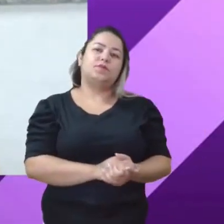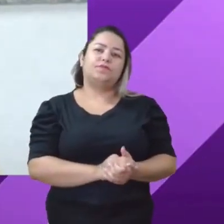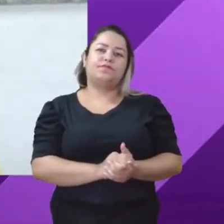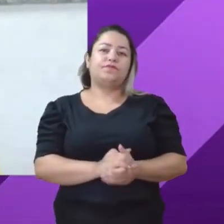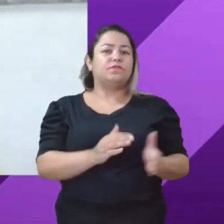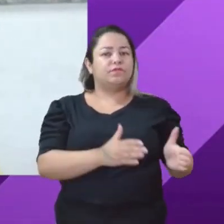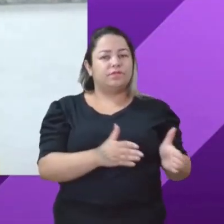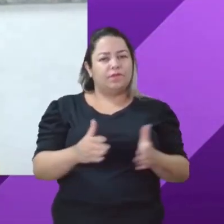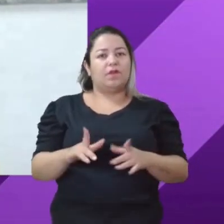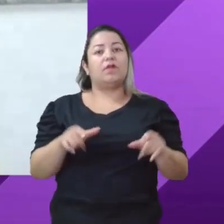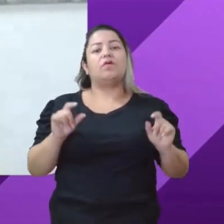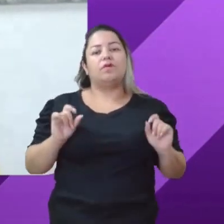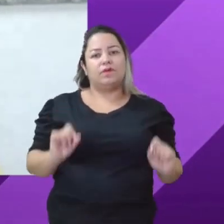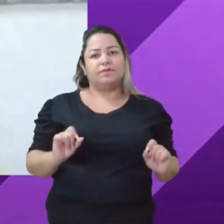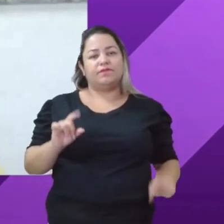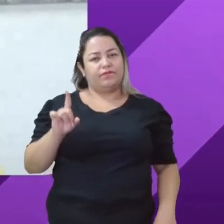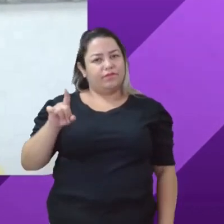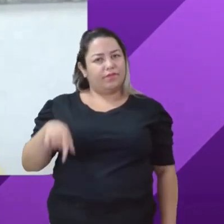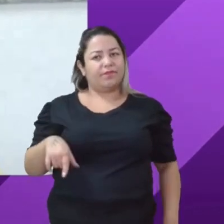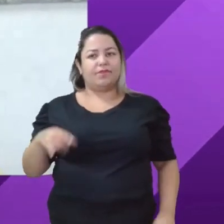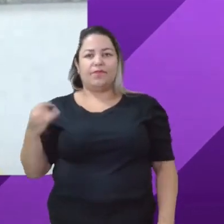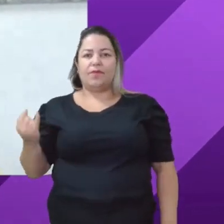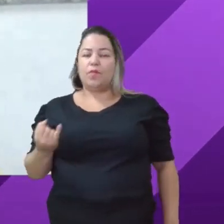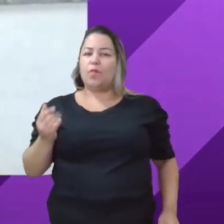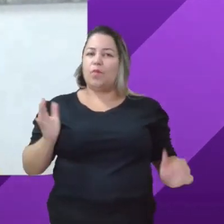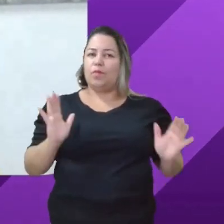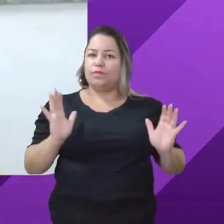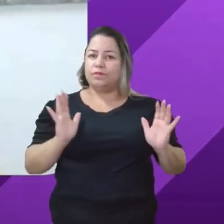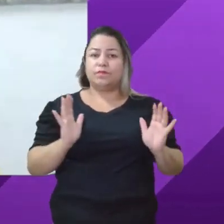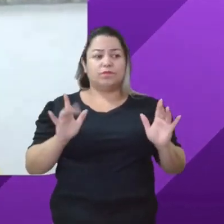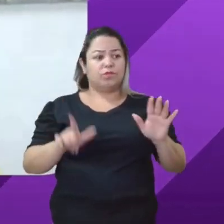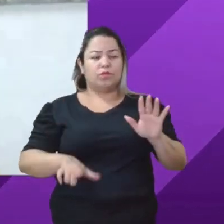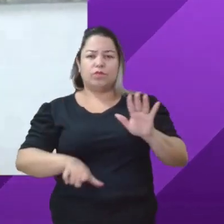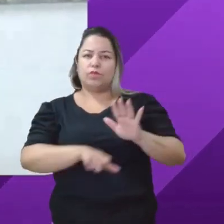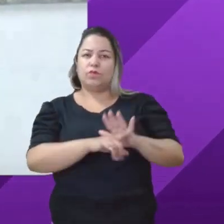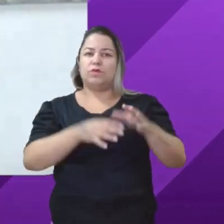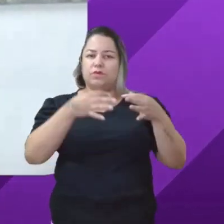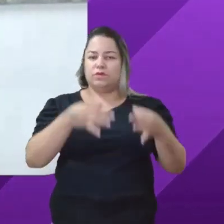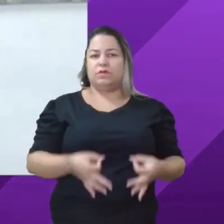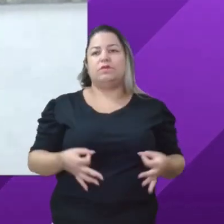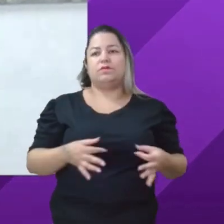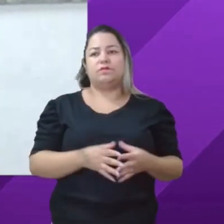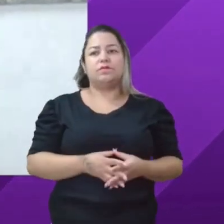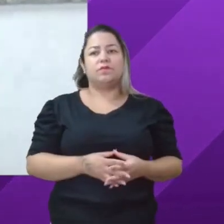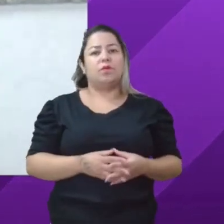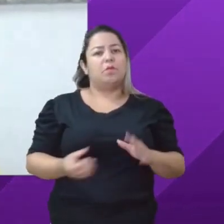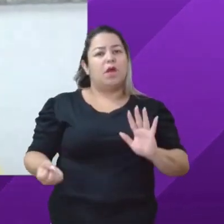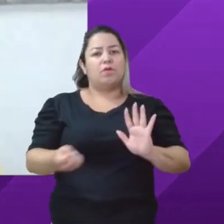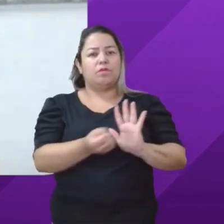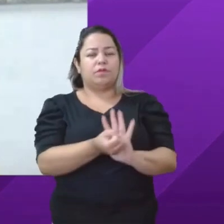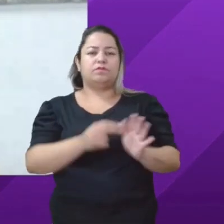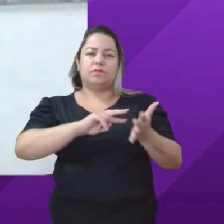Esse processo ele foi extremamente rico, legítimo, robusto e que marcou de modo